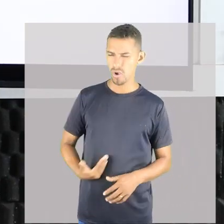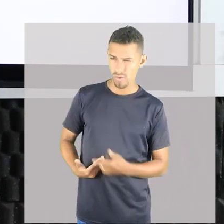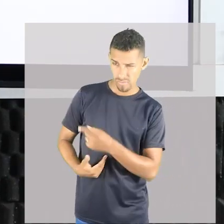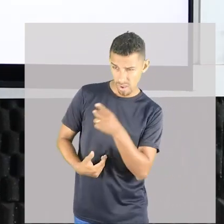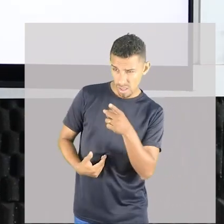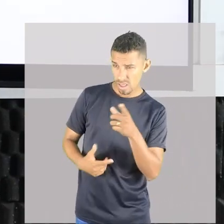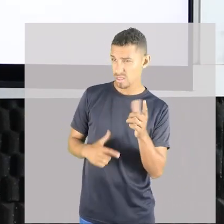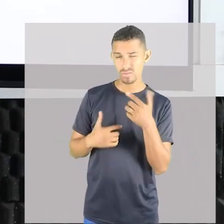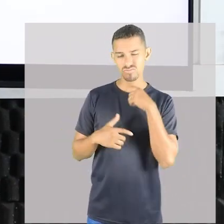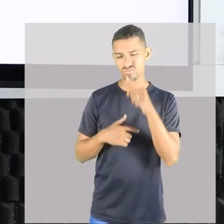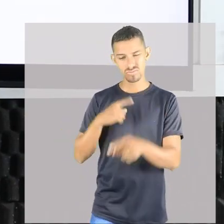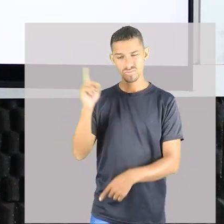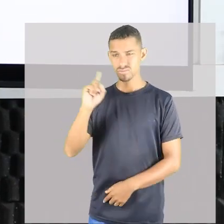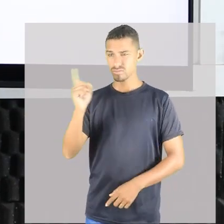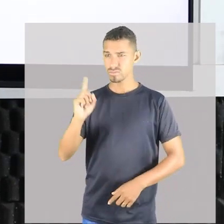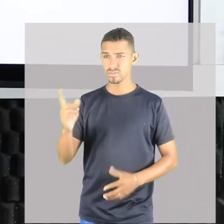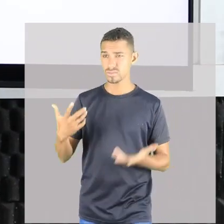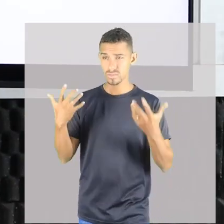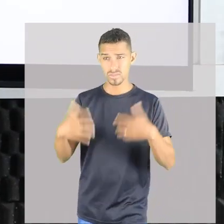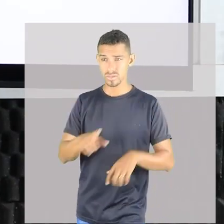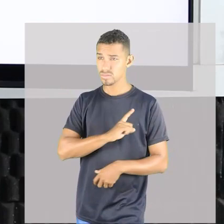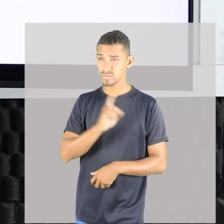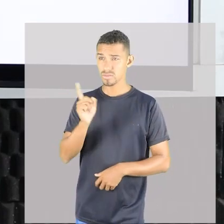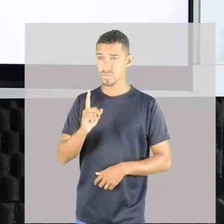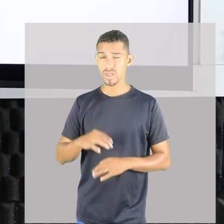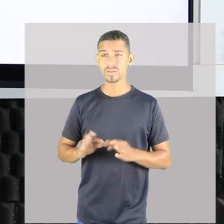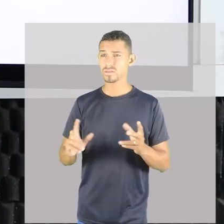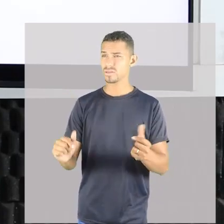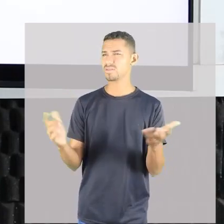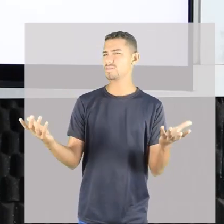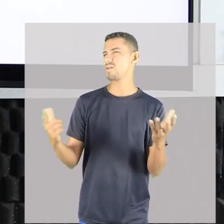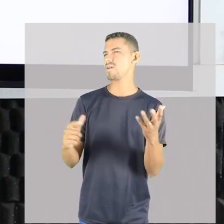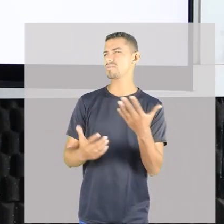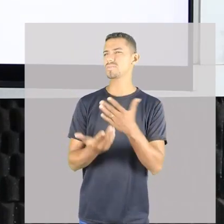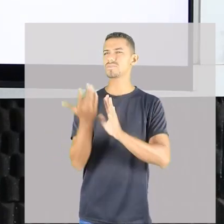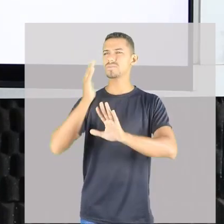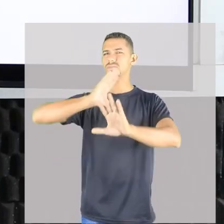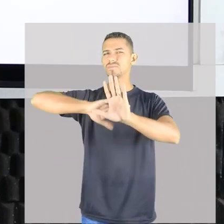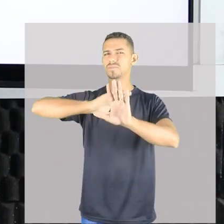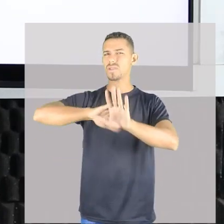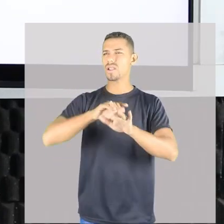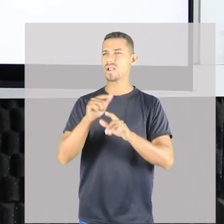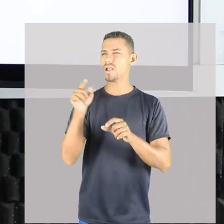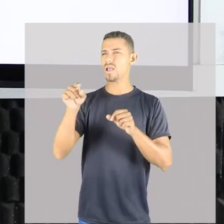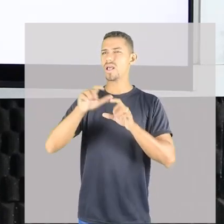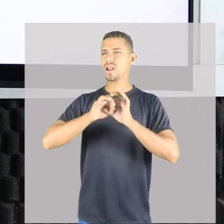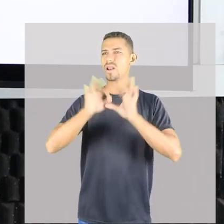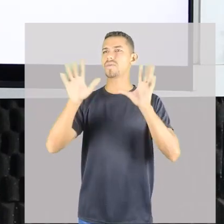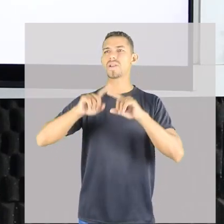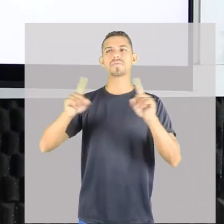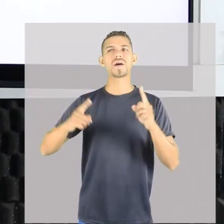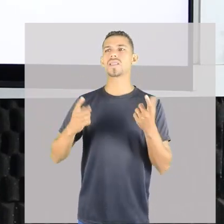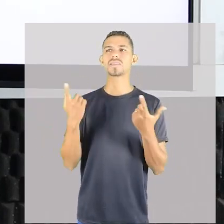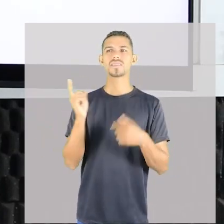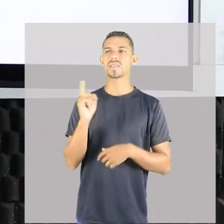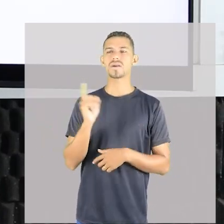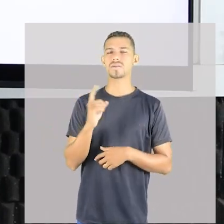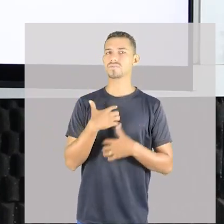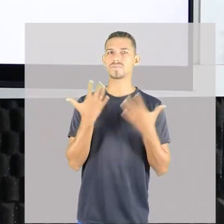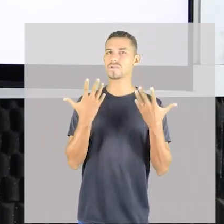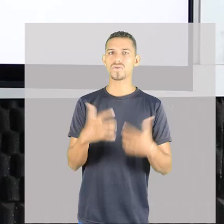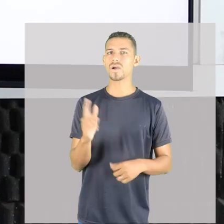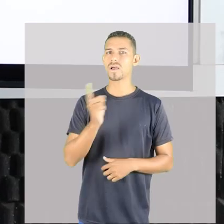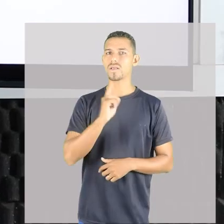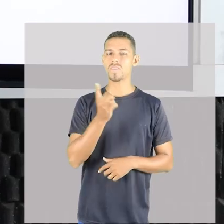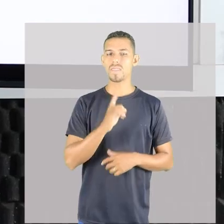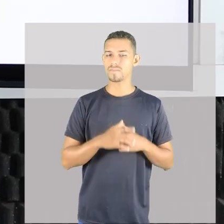provisório aí não dá certo, porque ele tem toda a roupagem e a sua essência liberal. E não é isso que eles queriam, não era